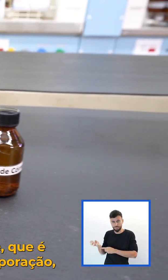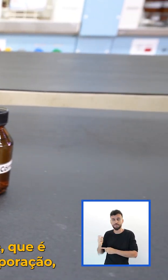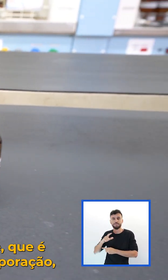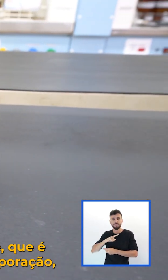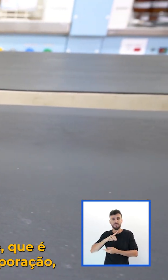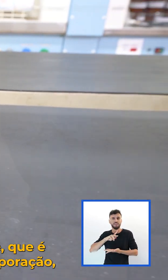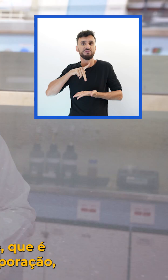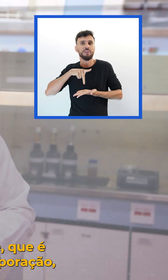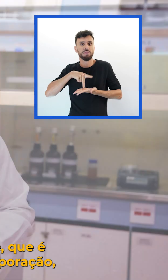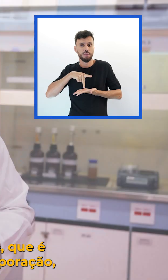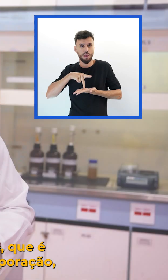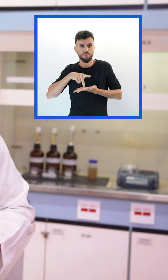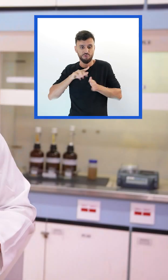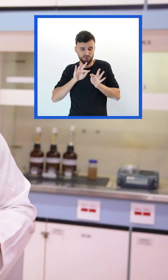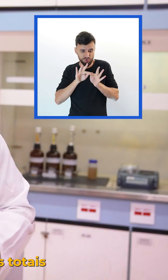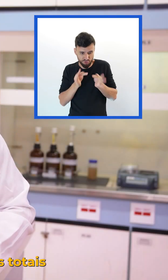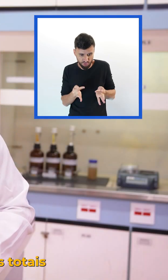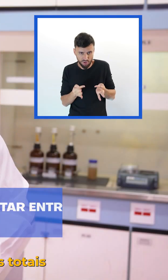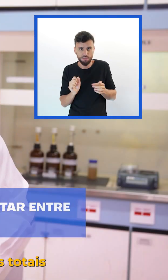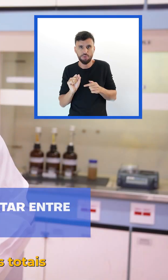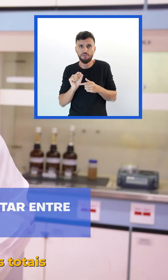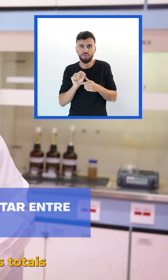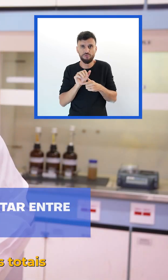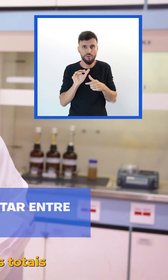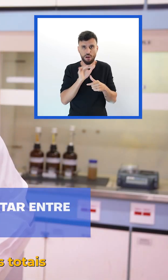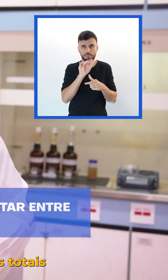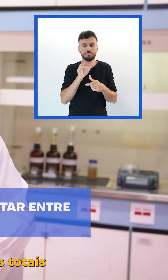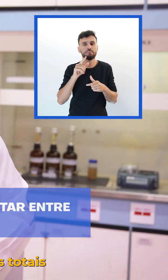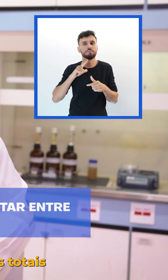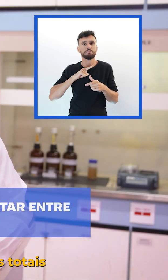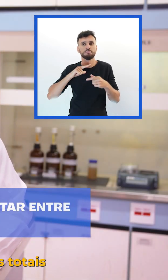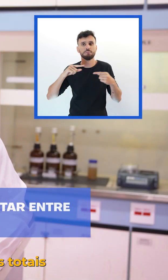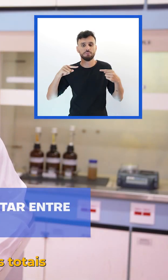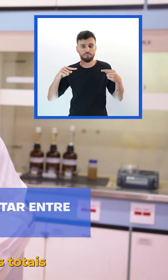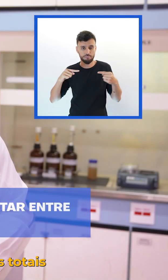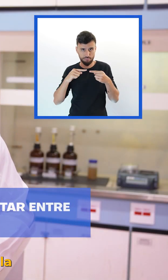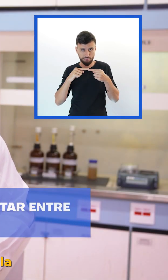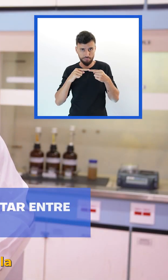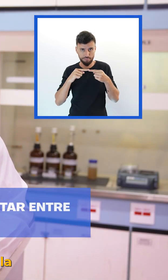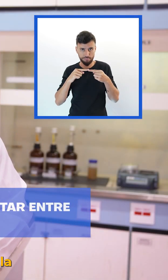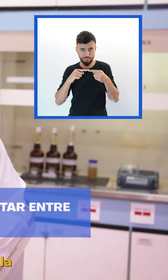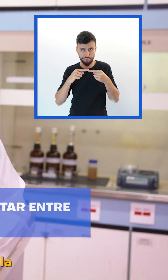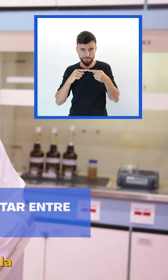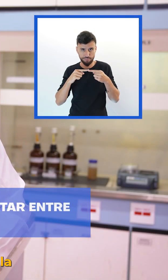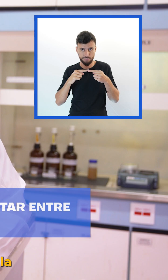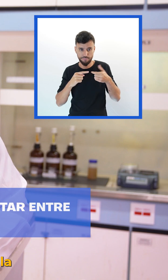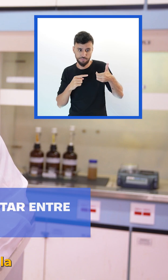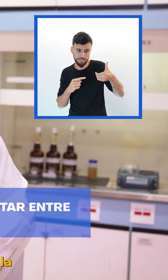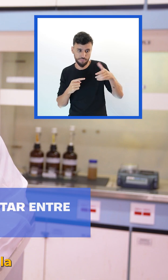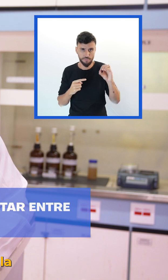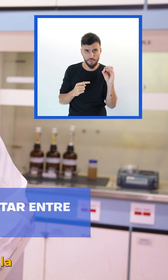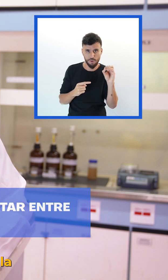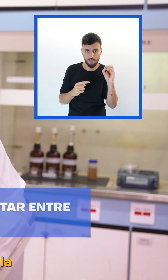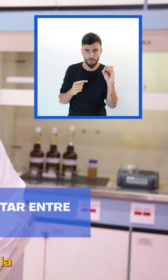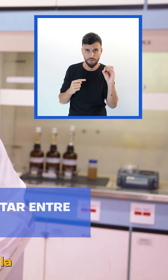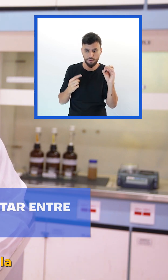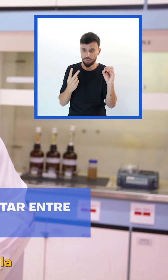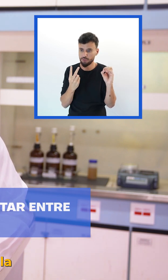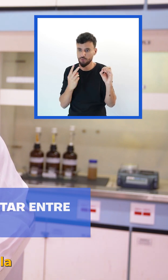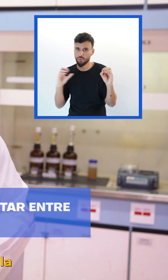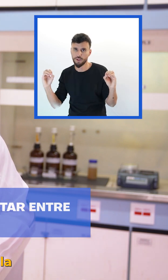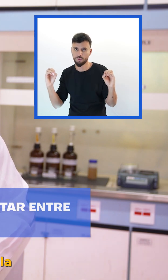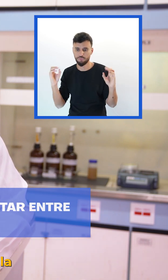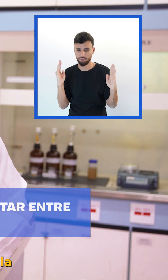meio de uma simples evaporação, obtenha-se uma massa de sólidos totais entre 10 e